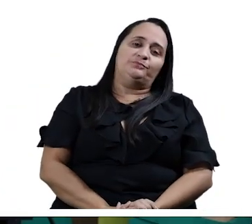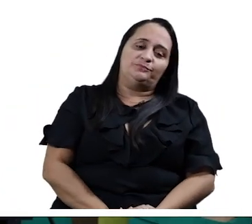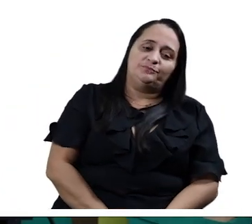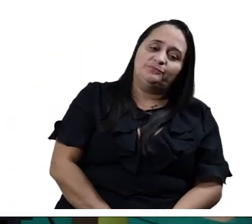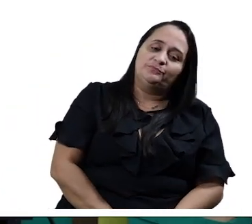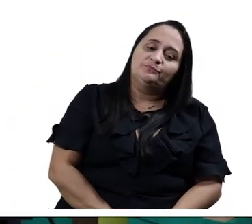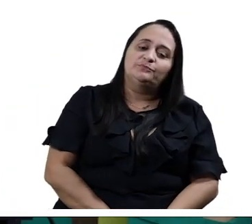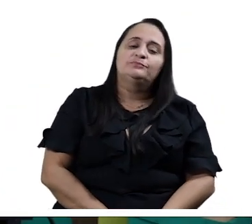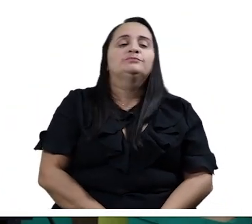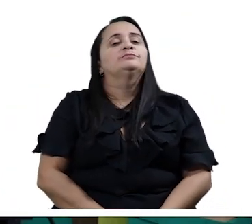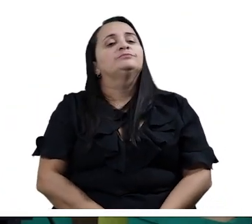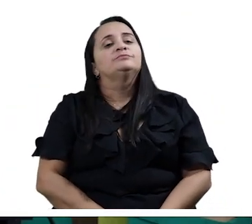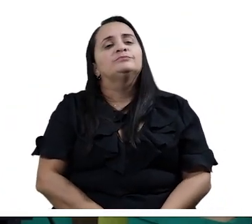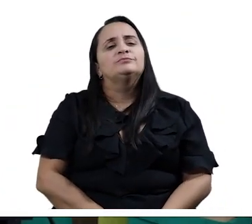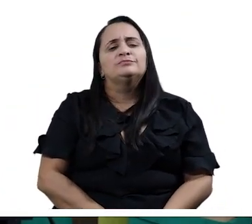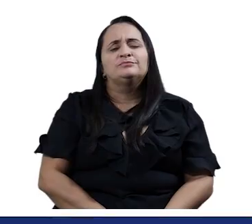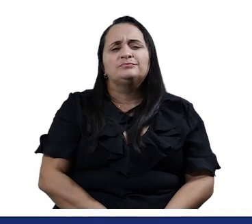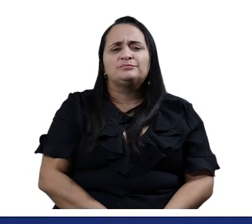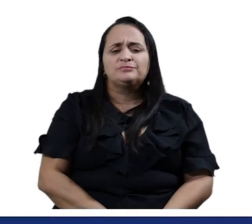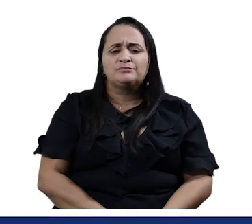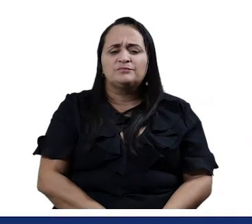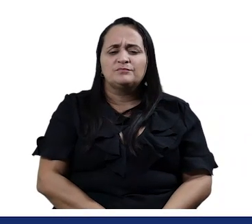texto.